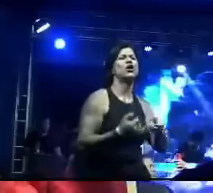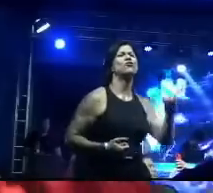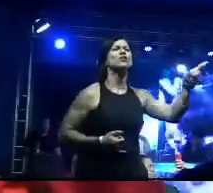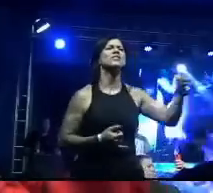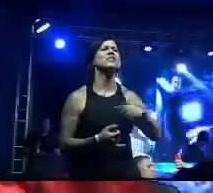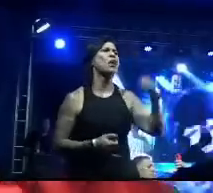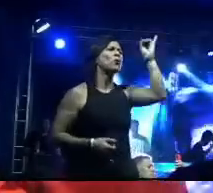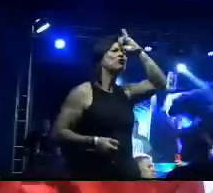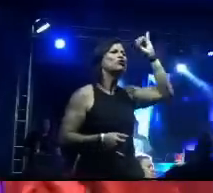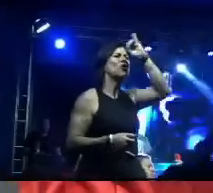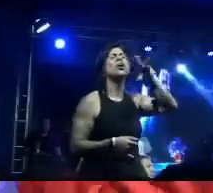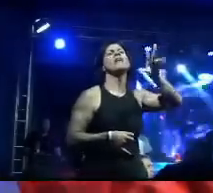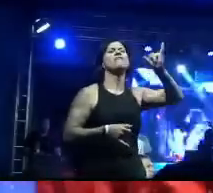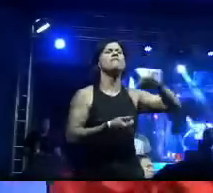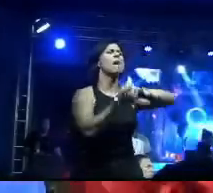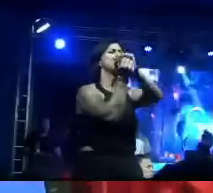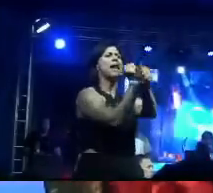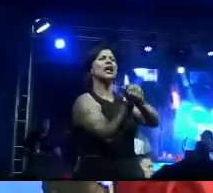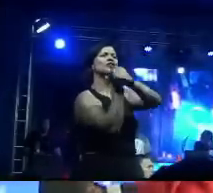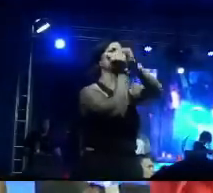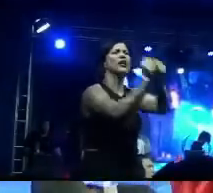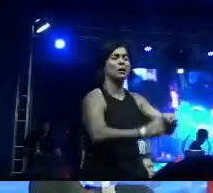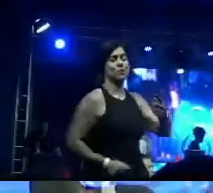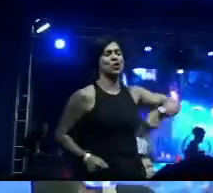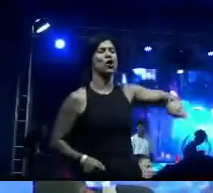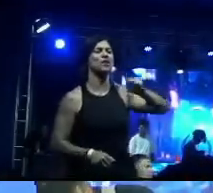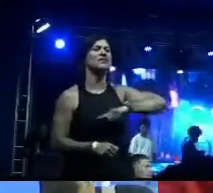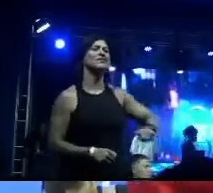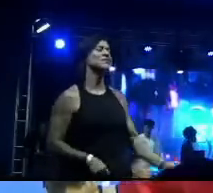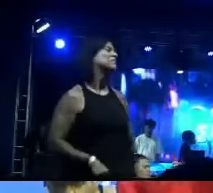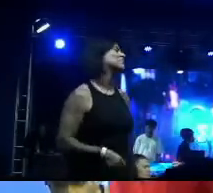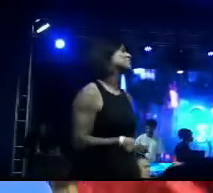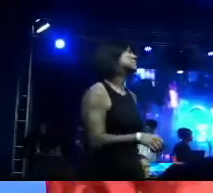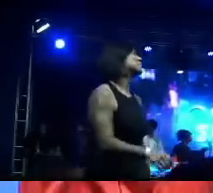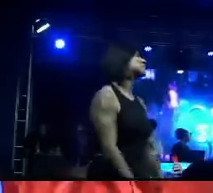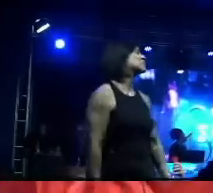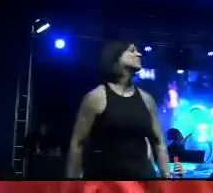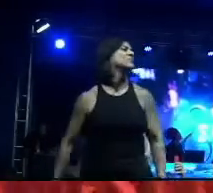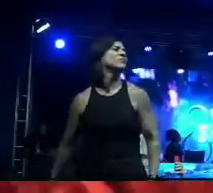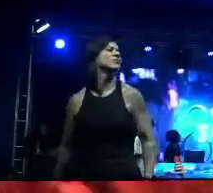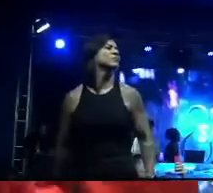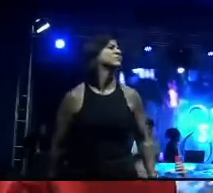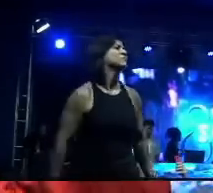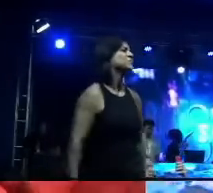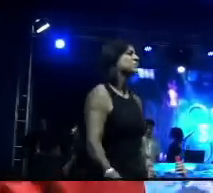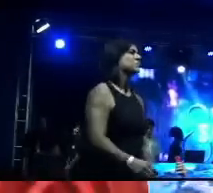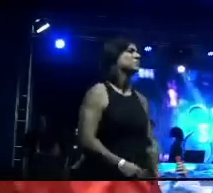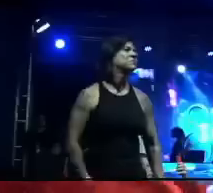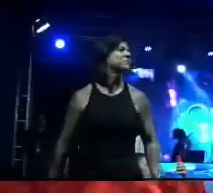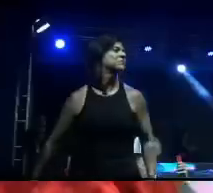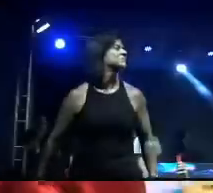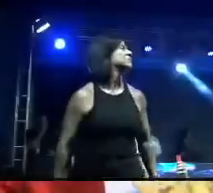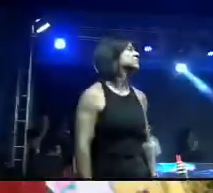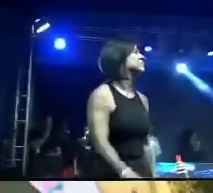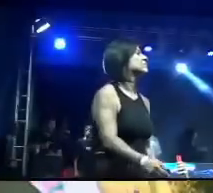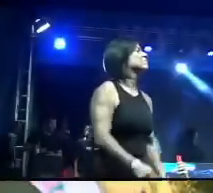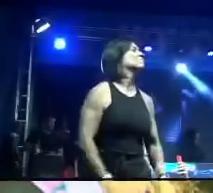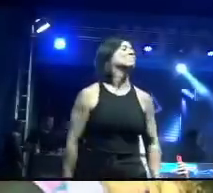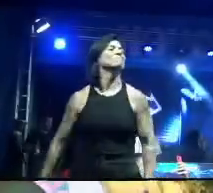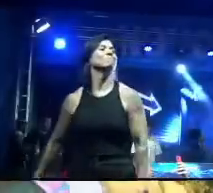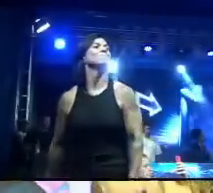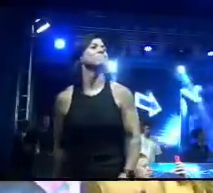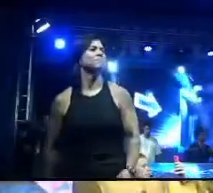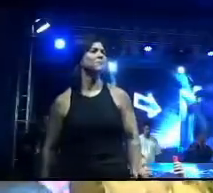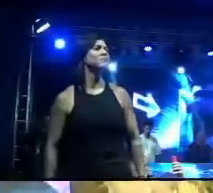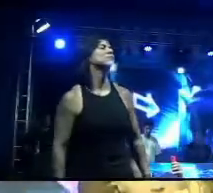Vai ser mastigado Vai virar o feijão da tropa Que feijão da tropa? Tu tá tranquilo, mano? Você tá de lorota